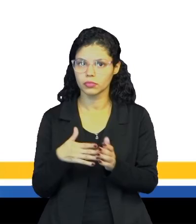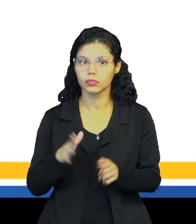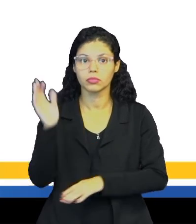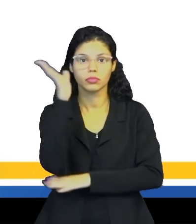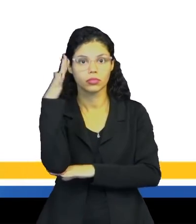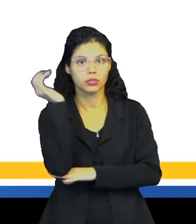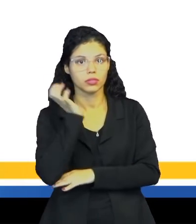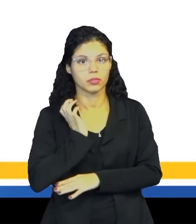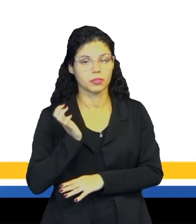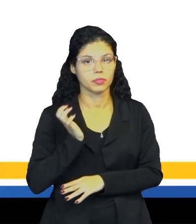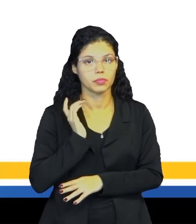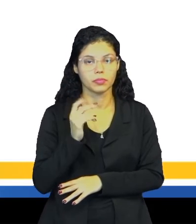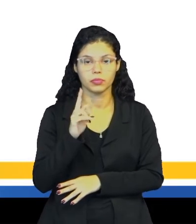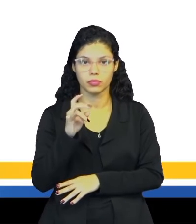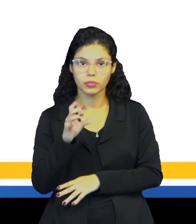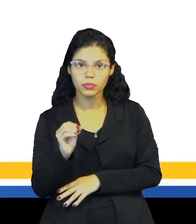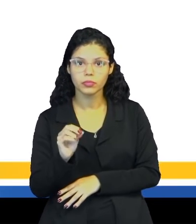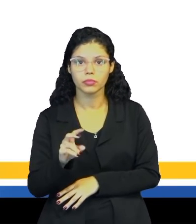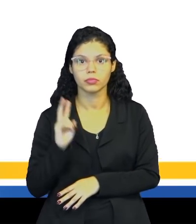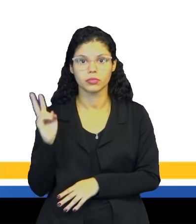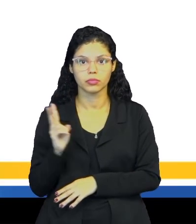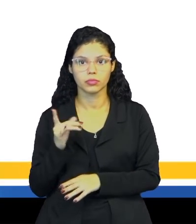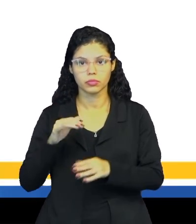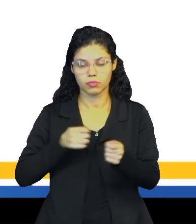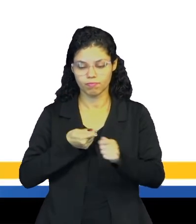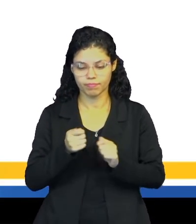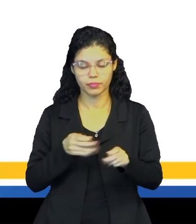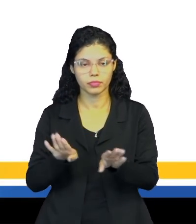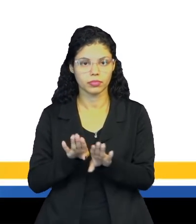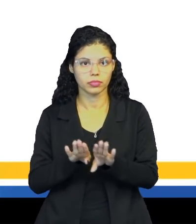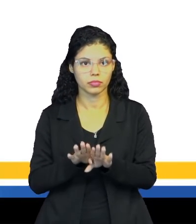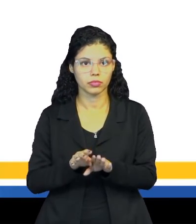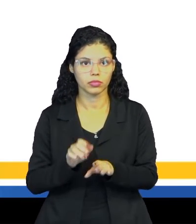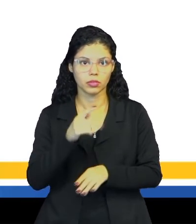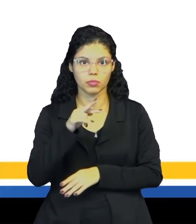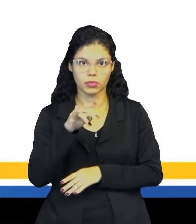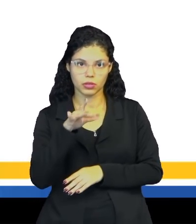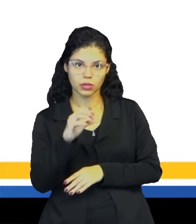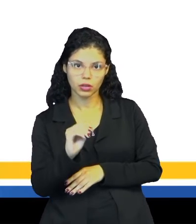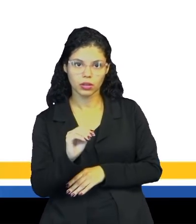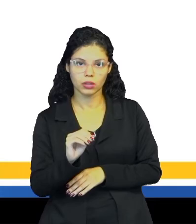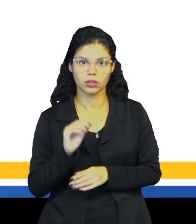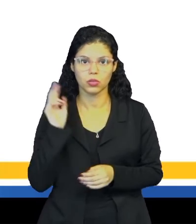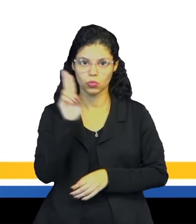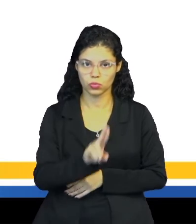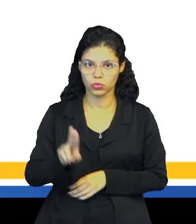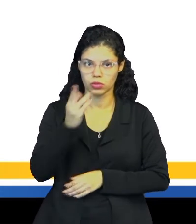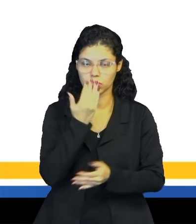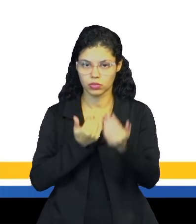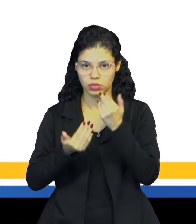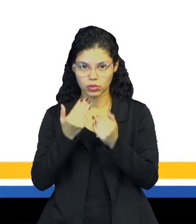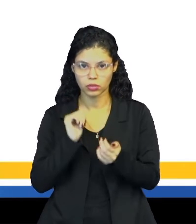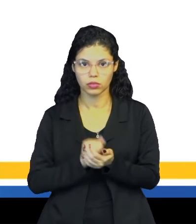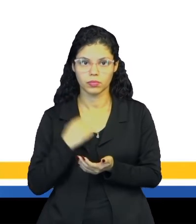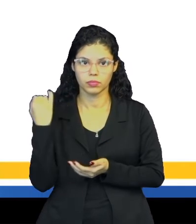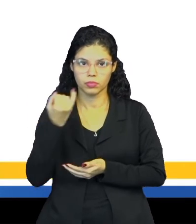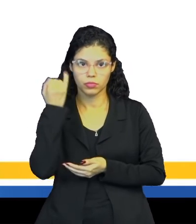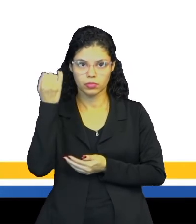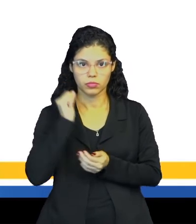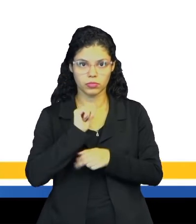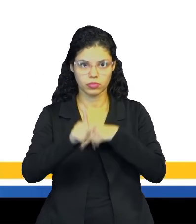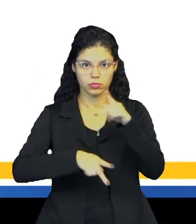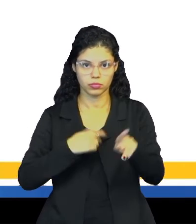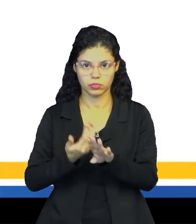Muitas algas são ricas em proteínas, vitaminas e sais minerais, polissacarídeos e amplamente utilizadas na alimentação, principalmente nos